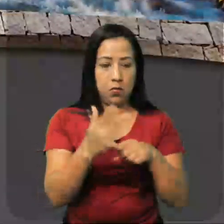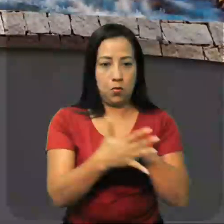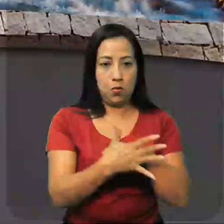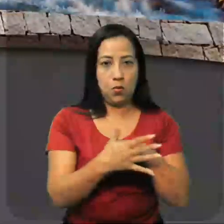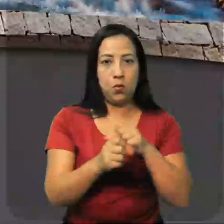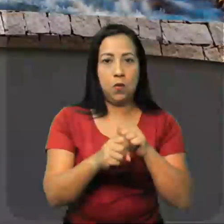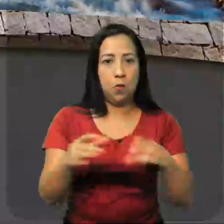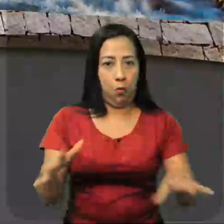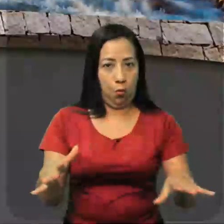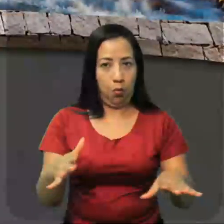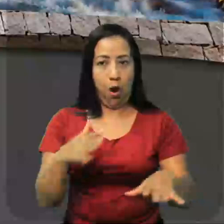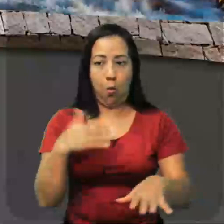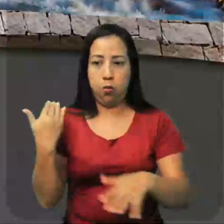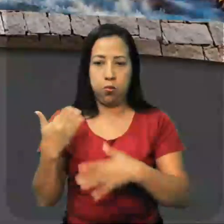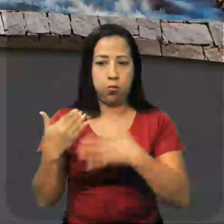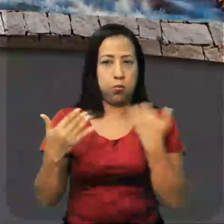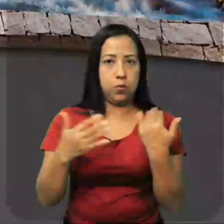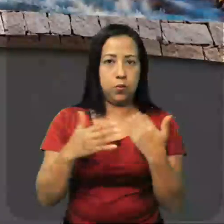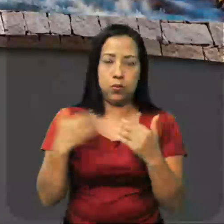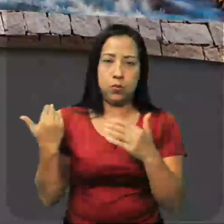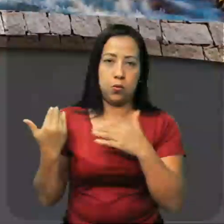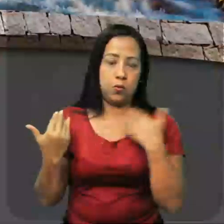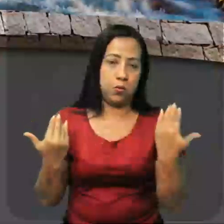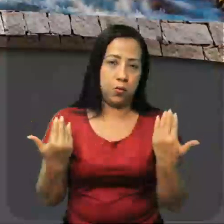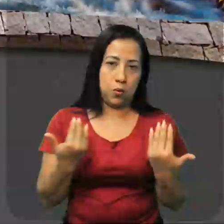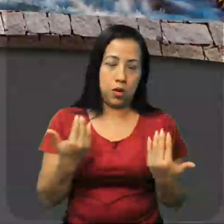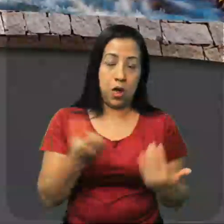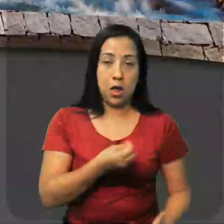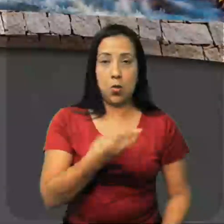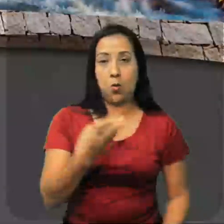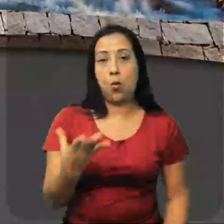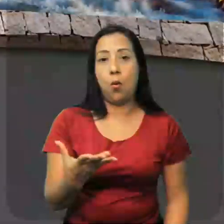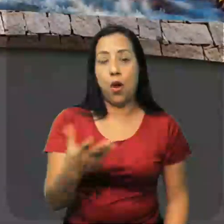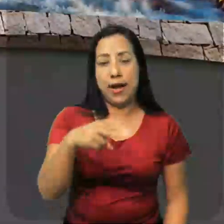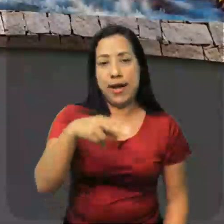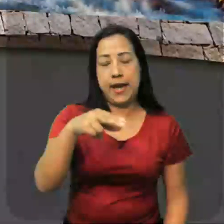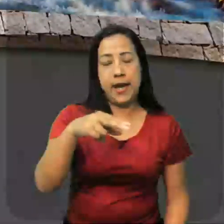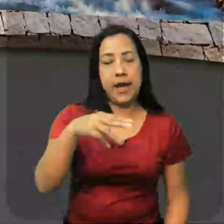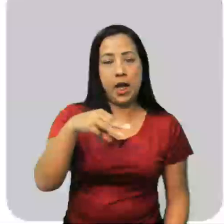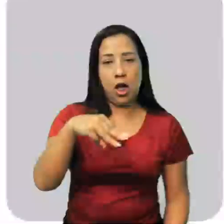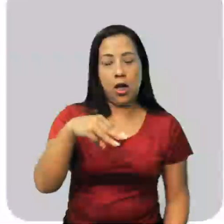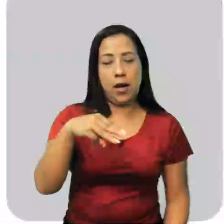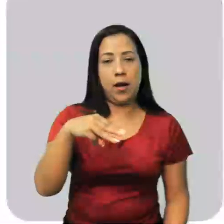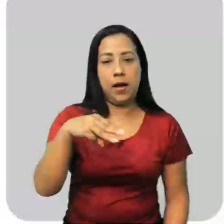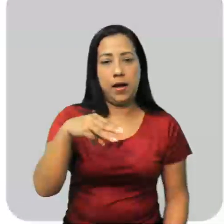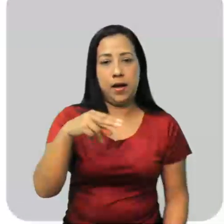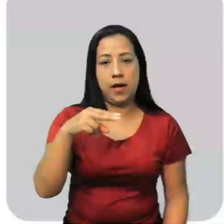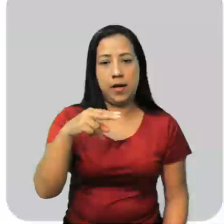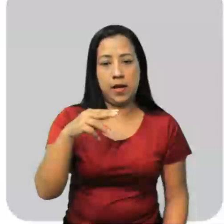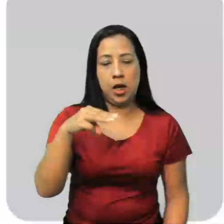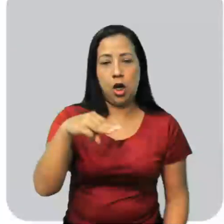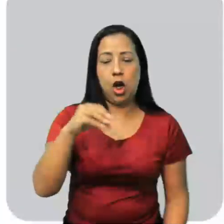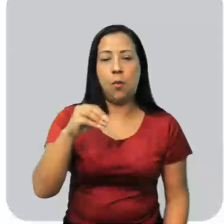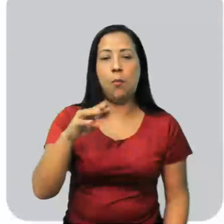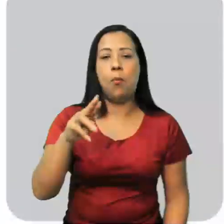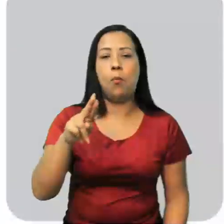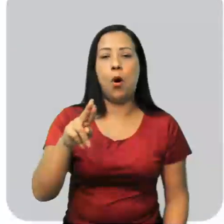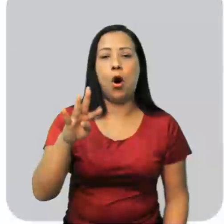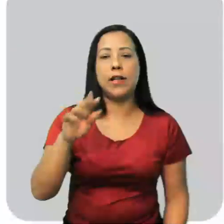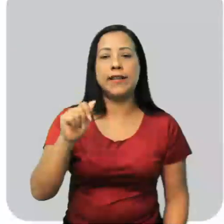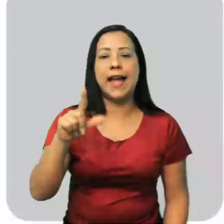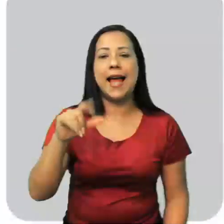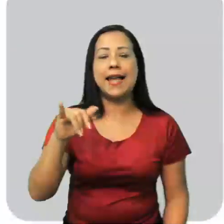Isso é uma taxa de mortalidade. É o mesmo conceito de natalidade. Observa lá, ó, o número de óbitos em um ano por